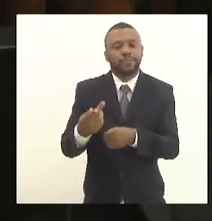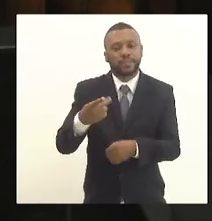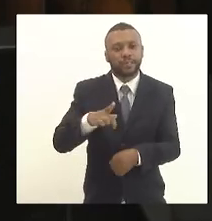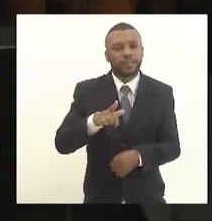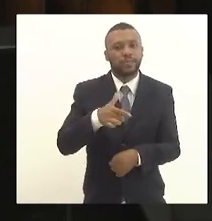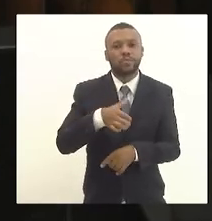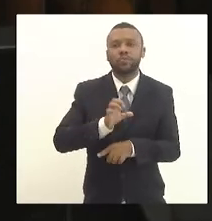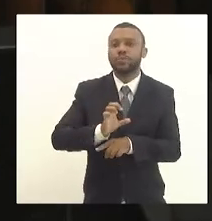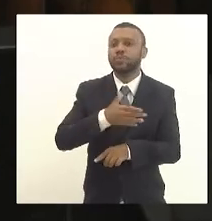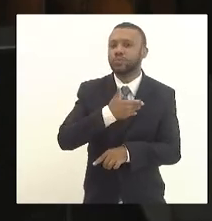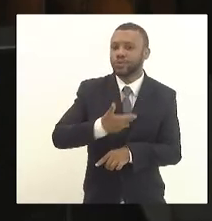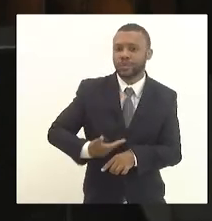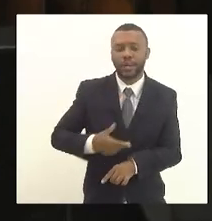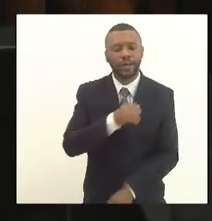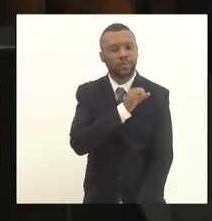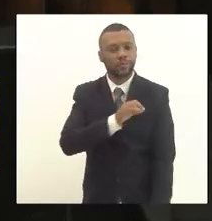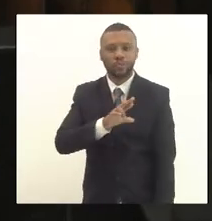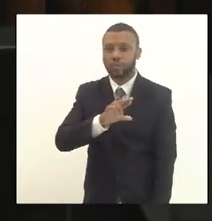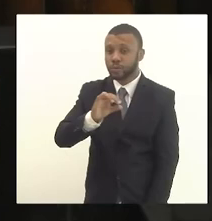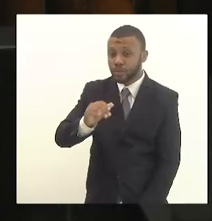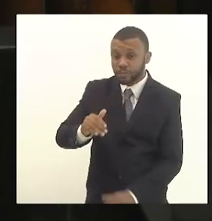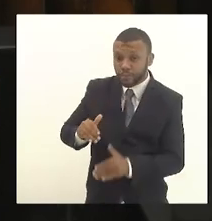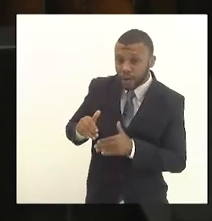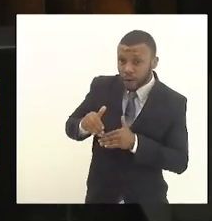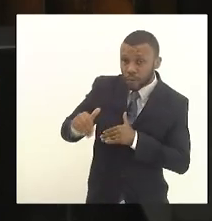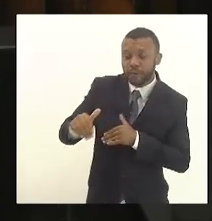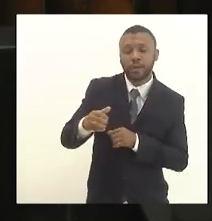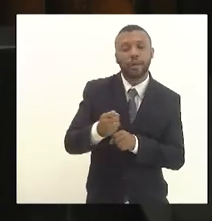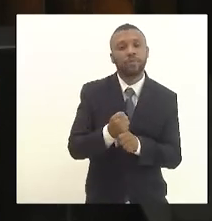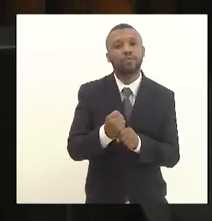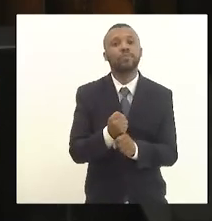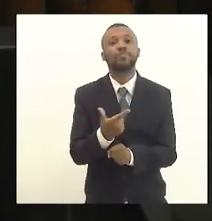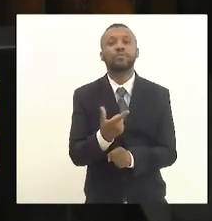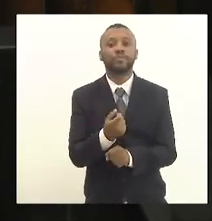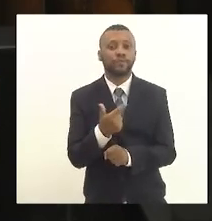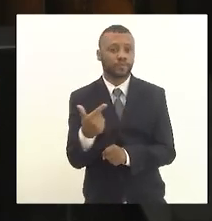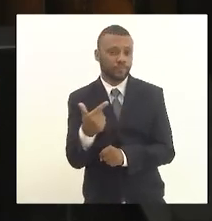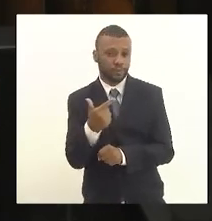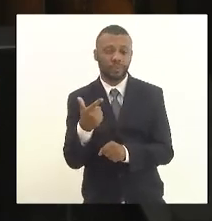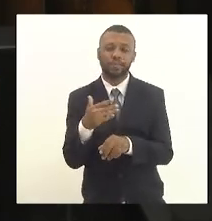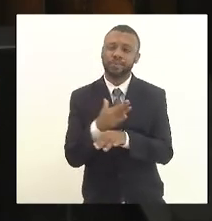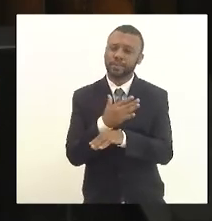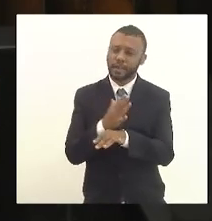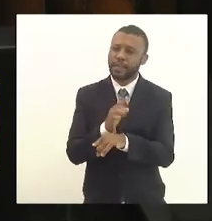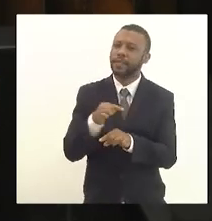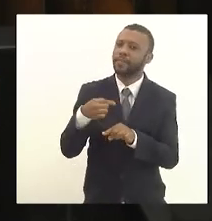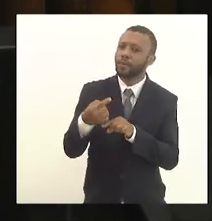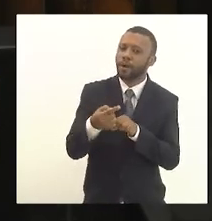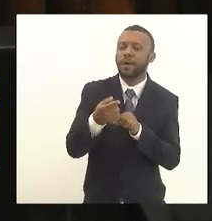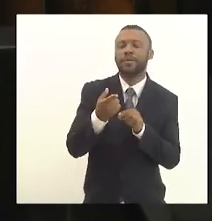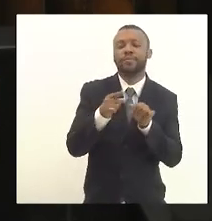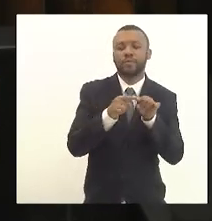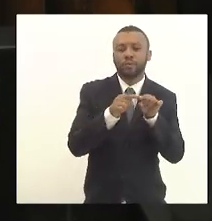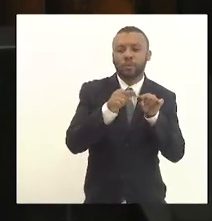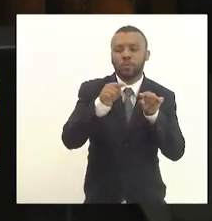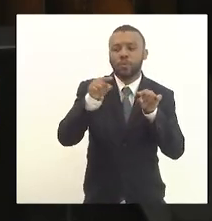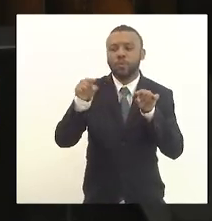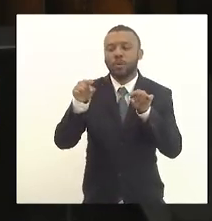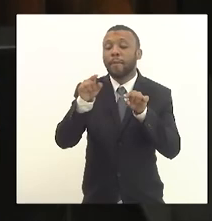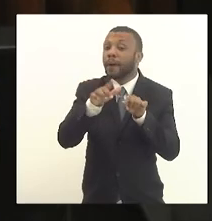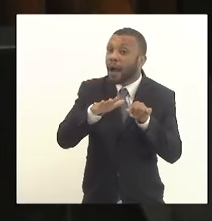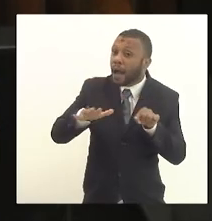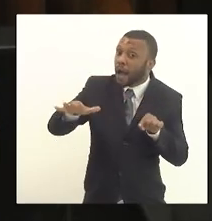Janeiro, a partir desse ano, quando a cidade, para depois irradiando para a região metropolitana como um